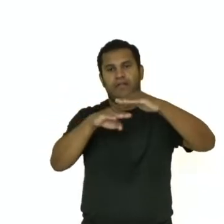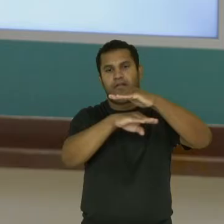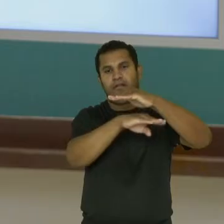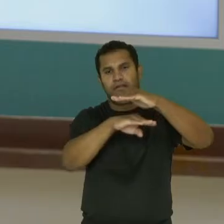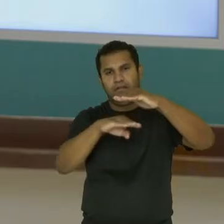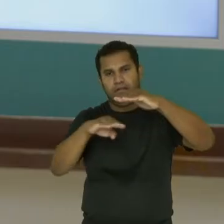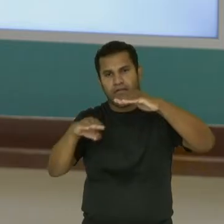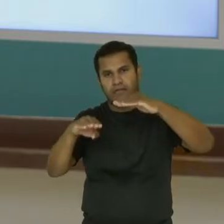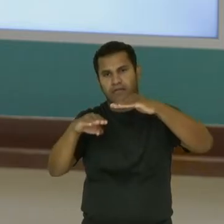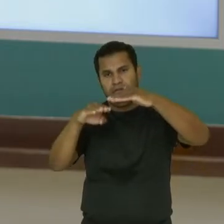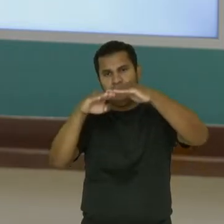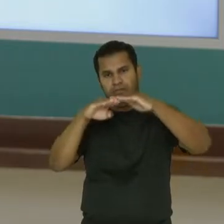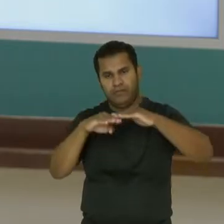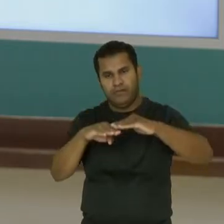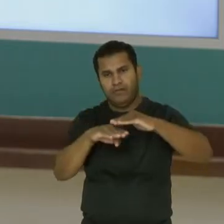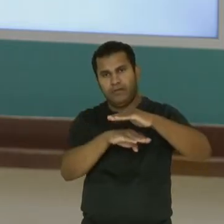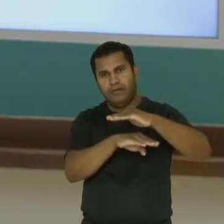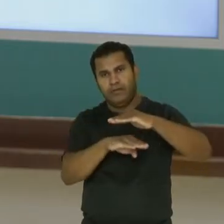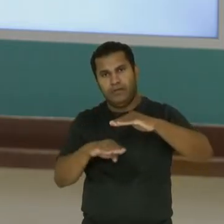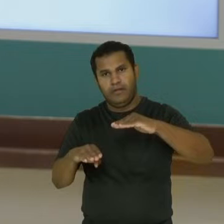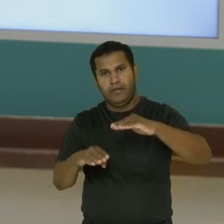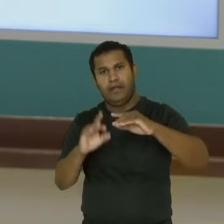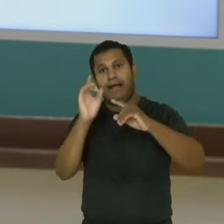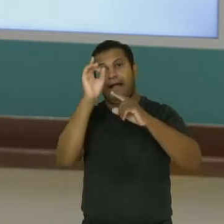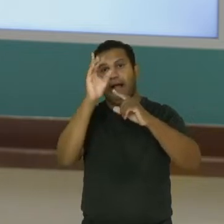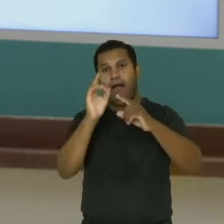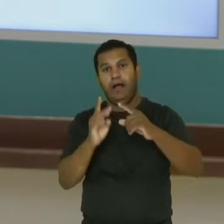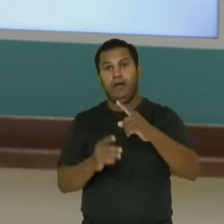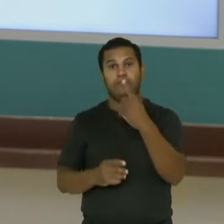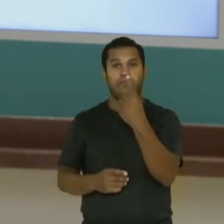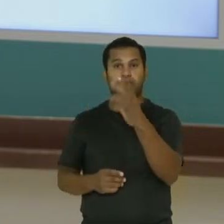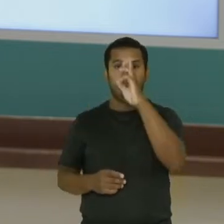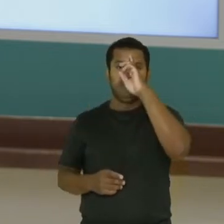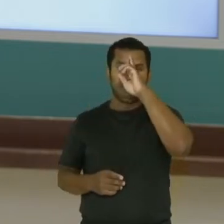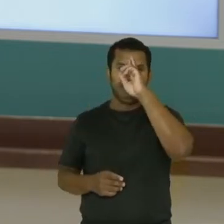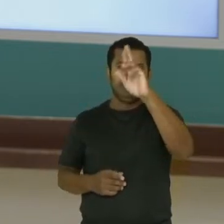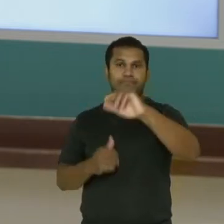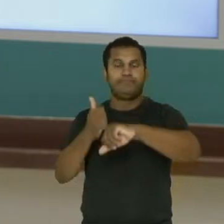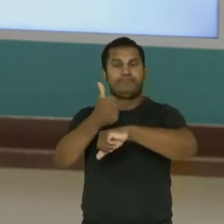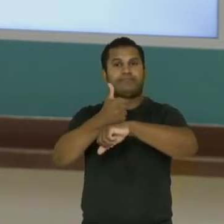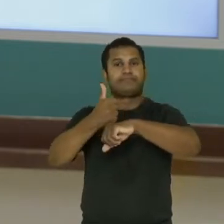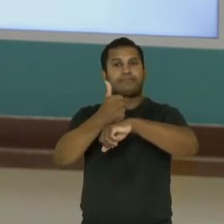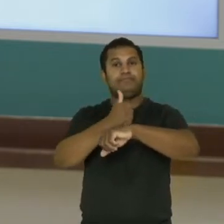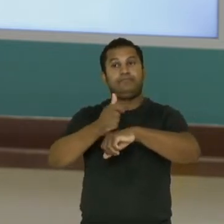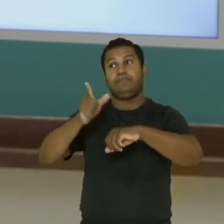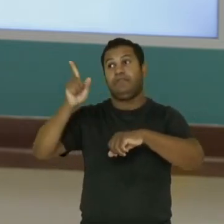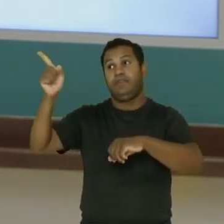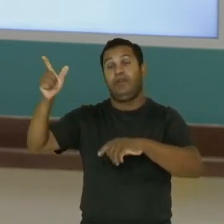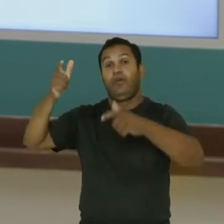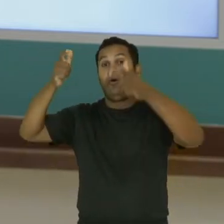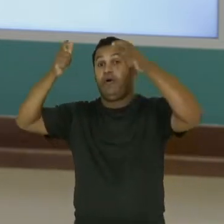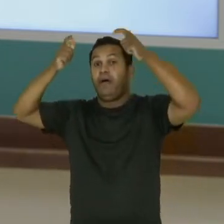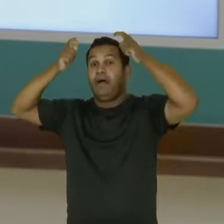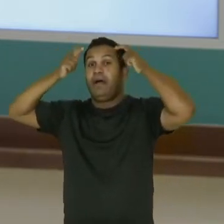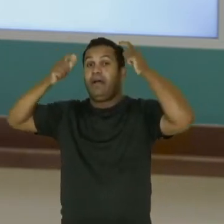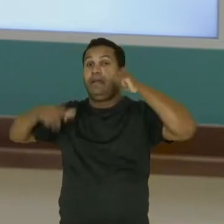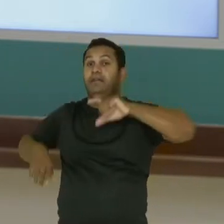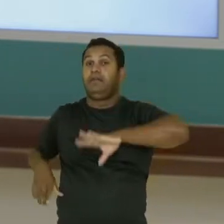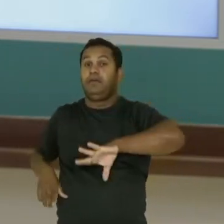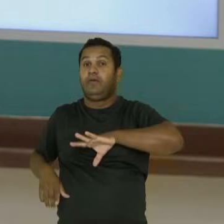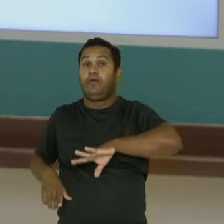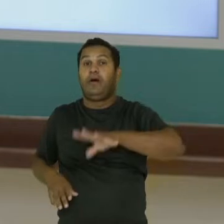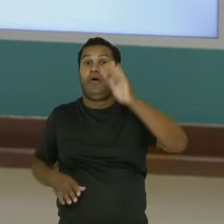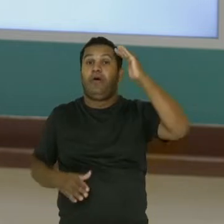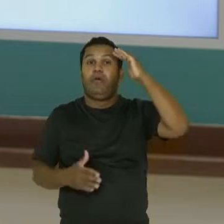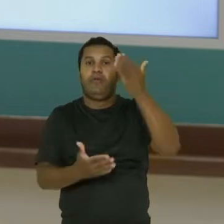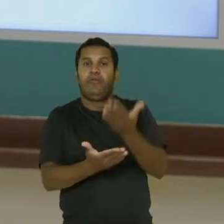uma pessoa da confiança do rei de Portugal para administrar e para explorar ali os recursos de cada uma dessas partes.